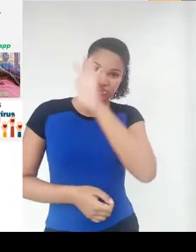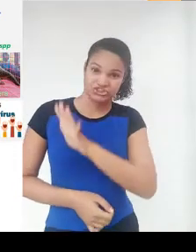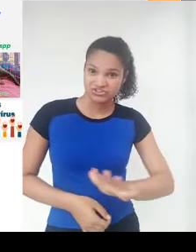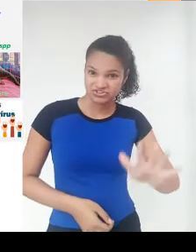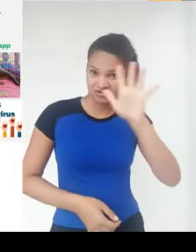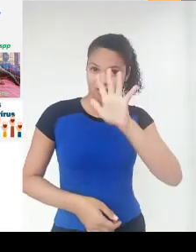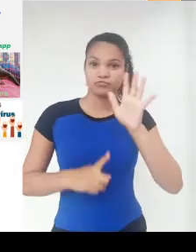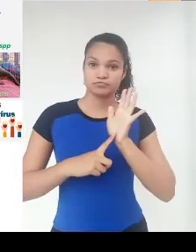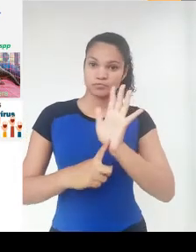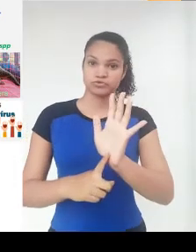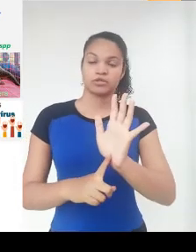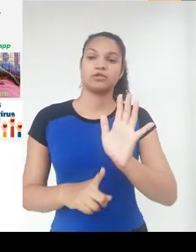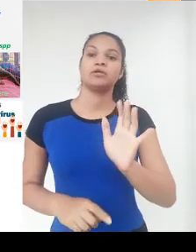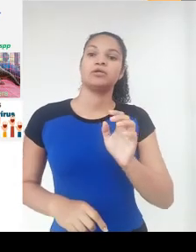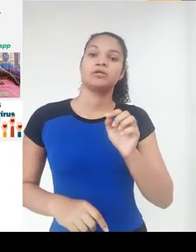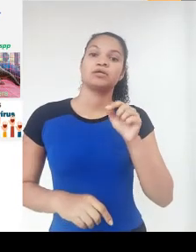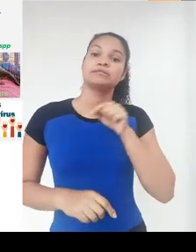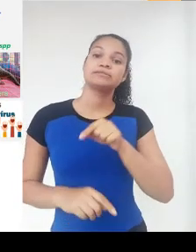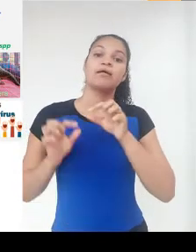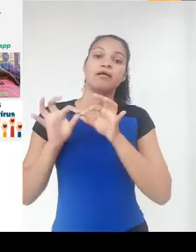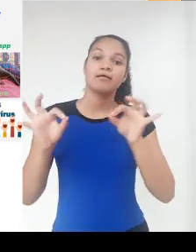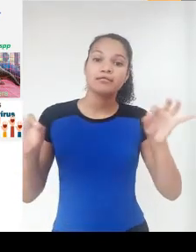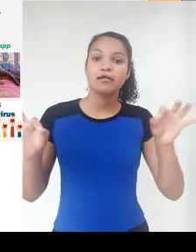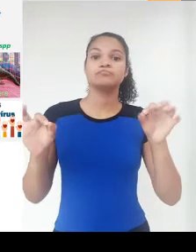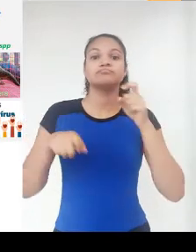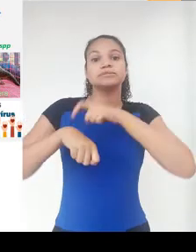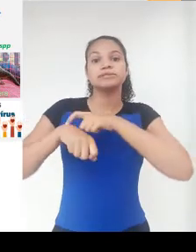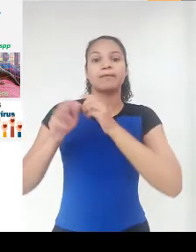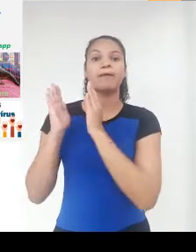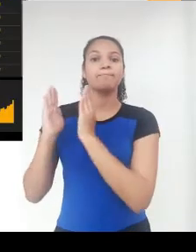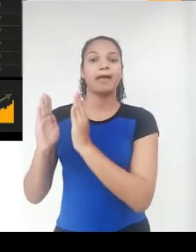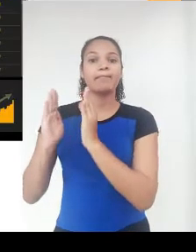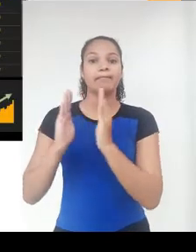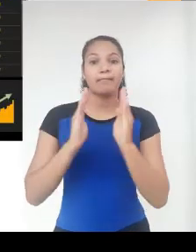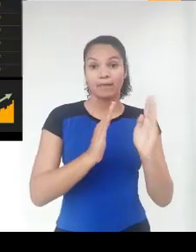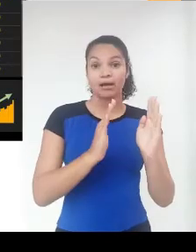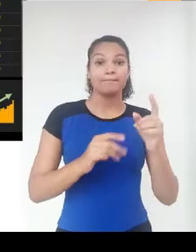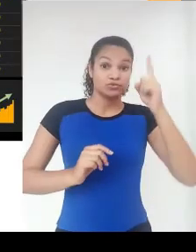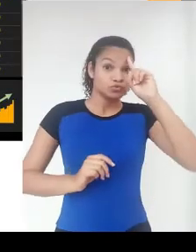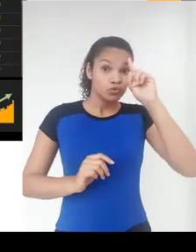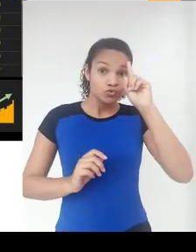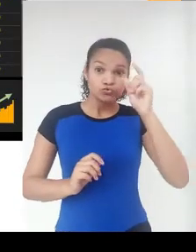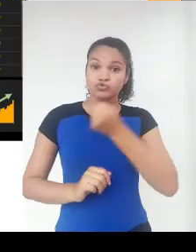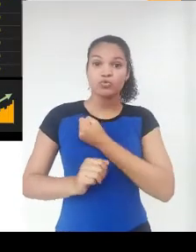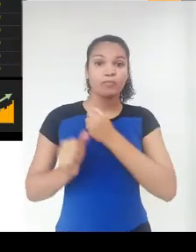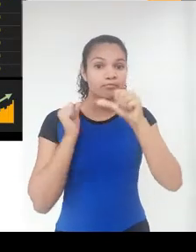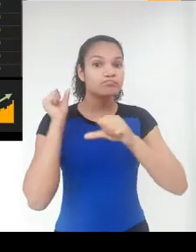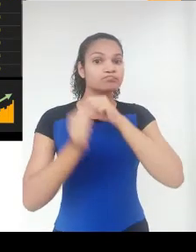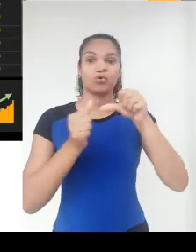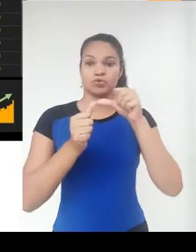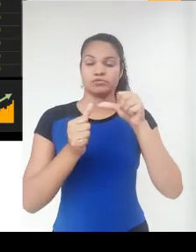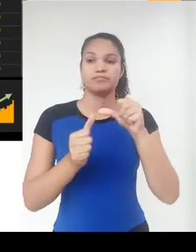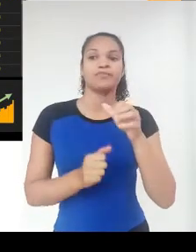geral de apresentação, essa é a linha do tempo e todos os dias os números mudam. Então, por exemplo,